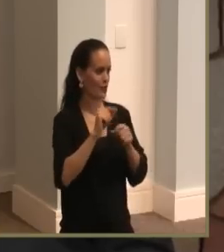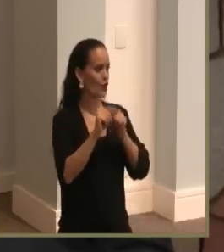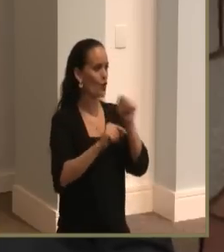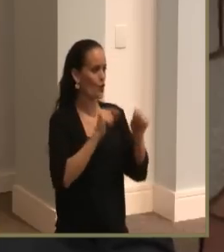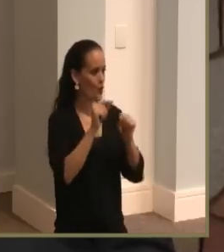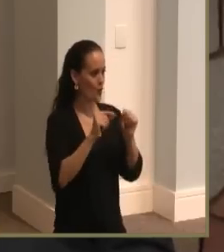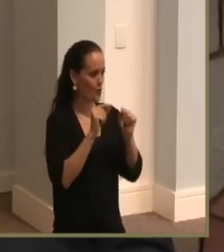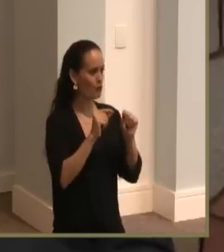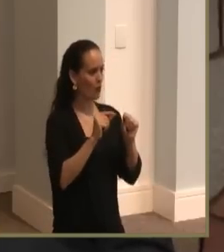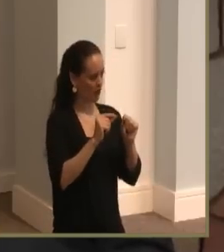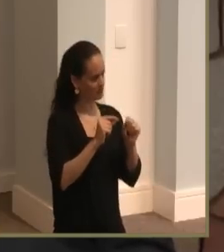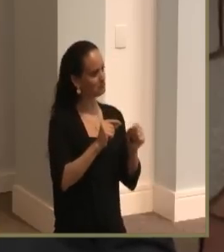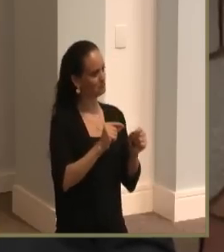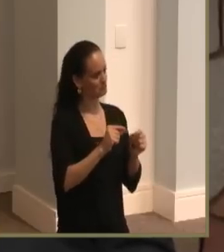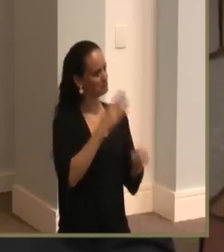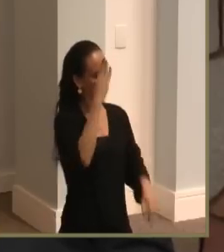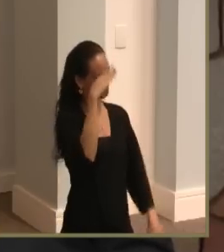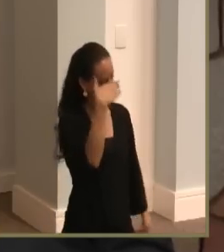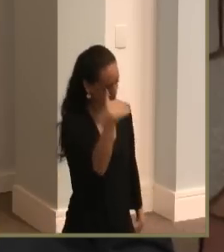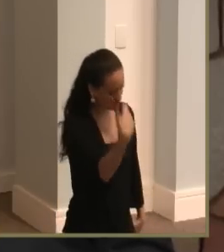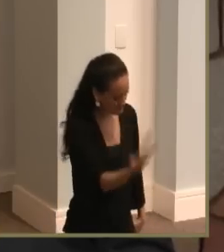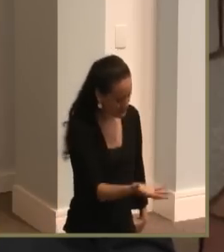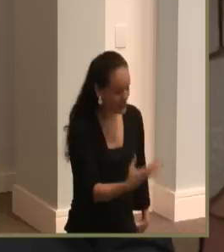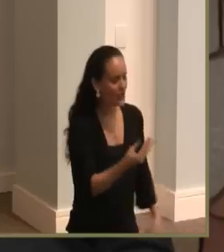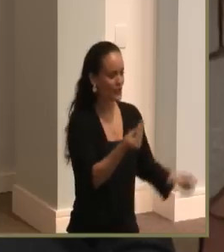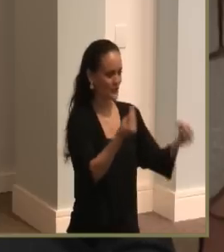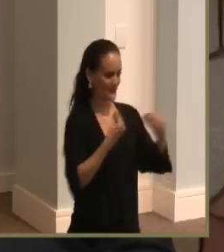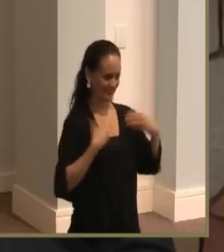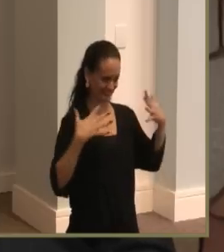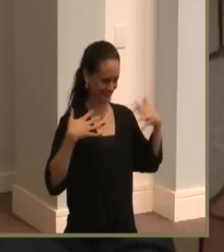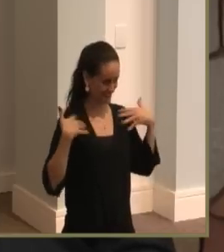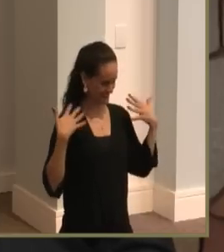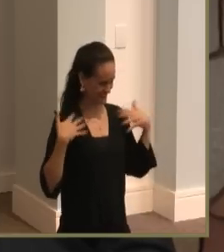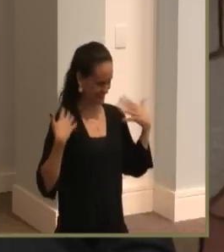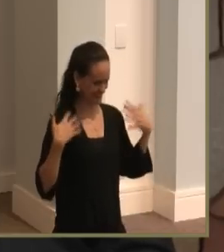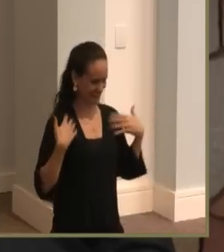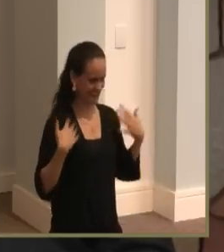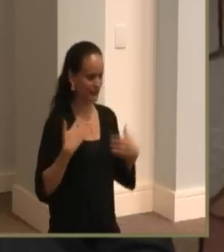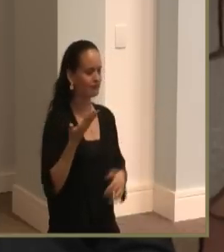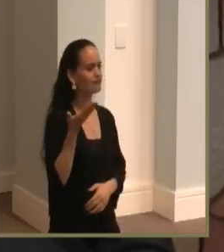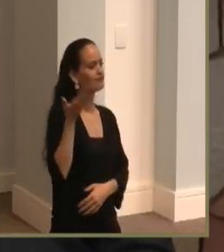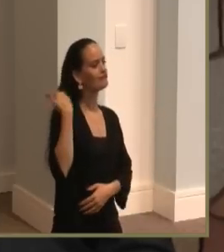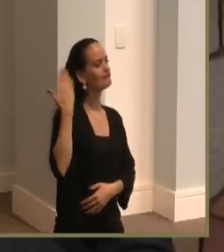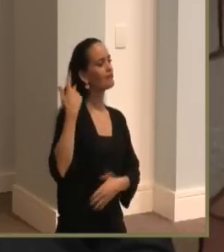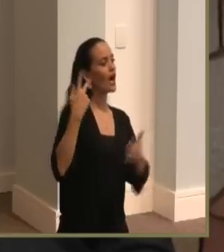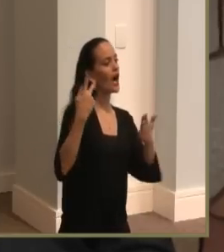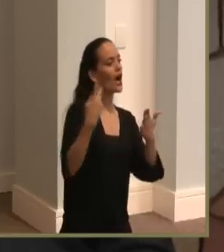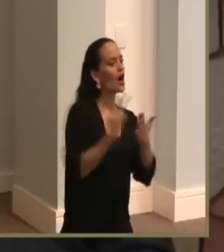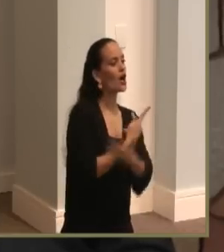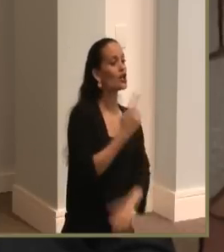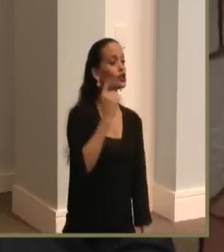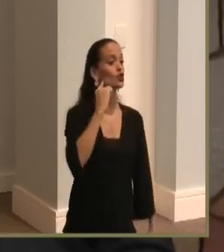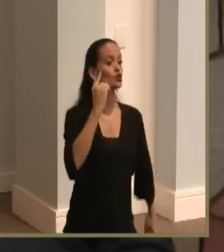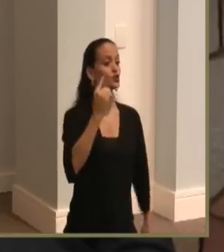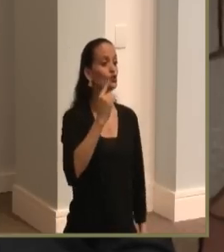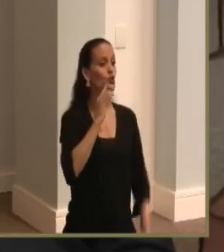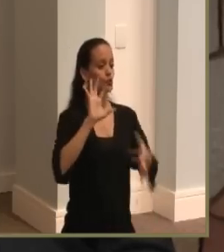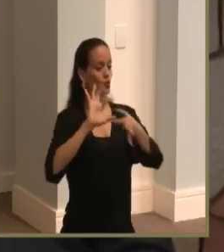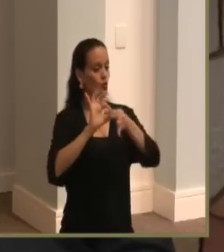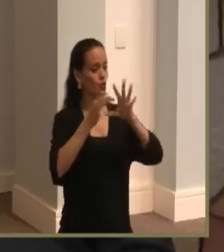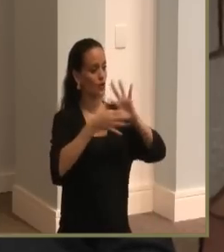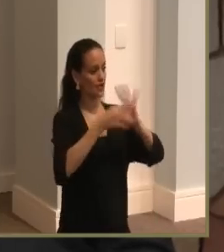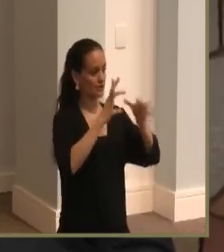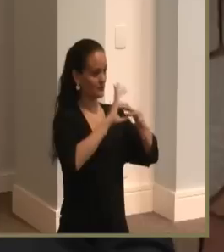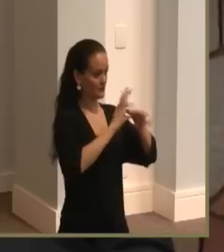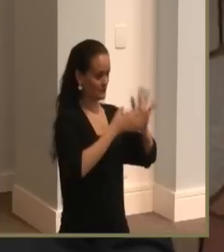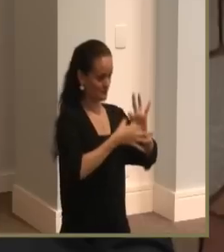menção honrosa, que também nos alegra. Os dias passados aconteceu a Surdo-Olimpíada,